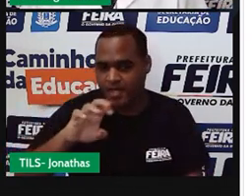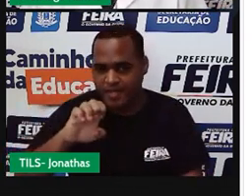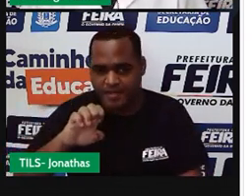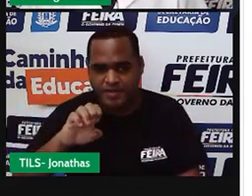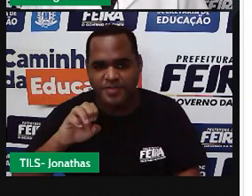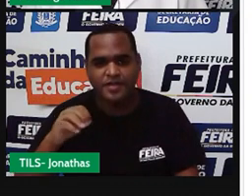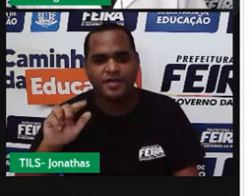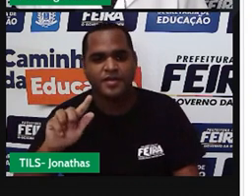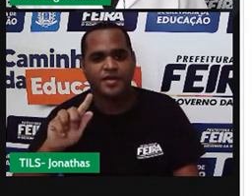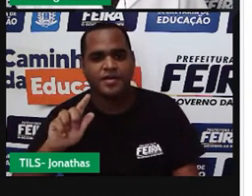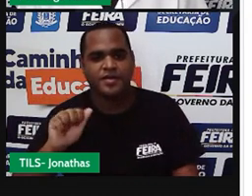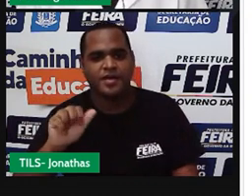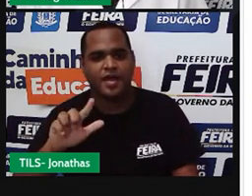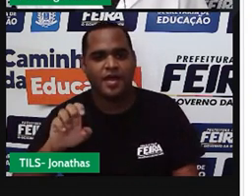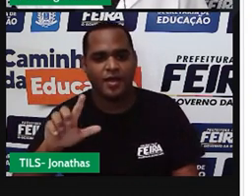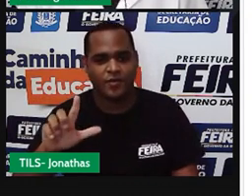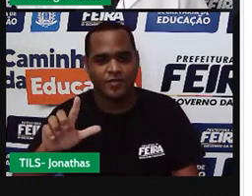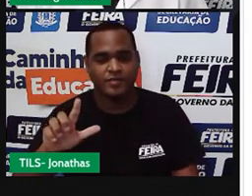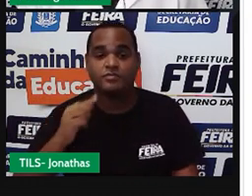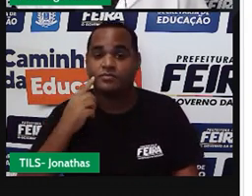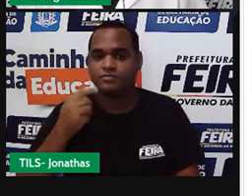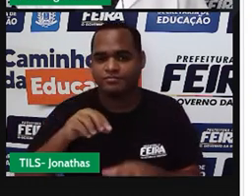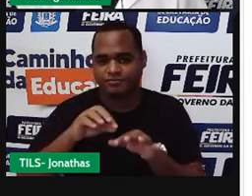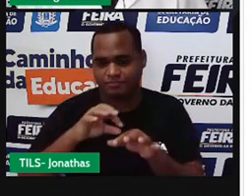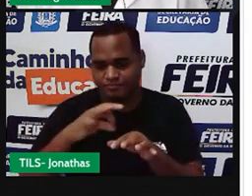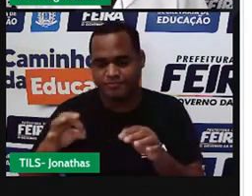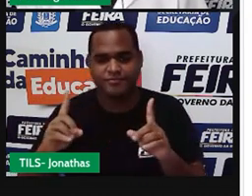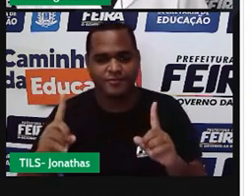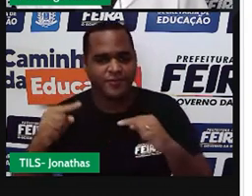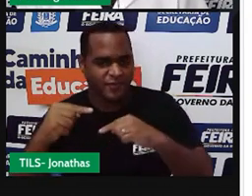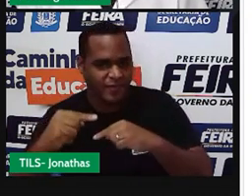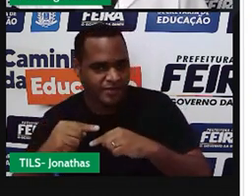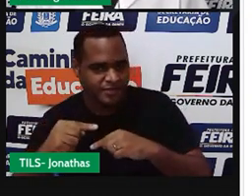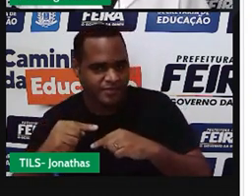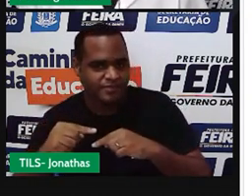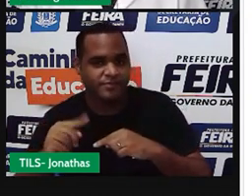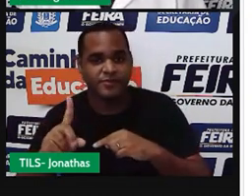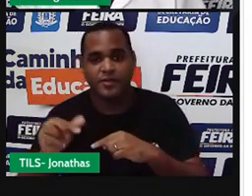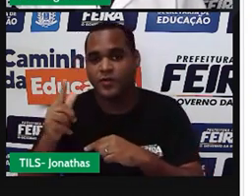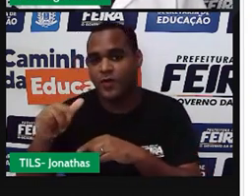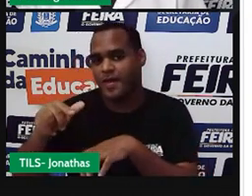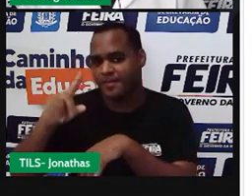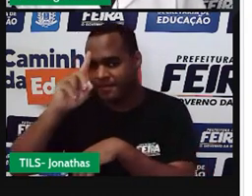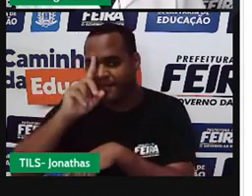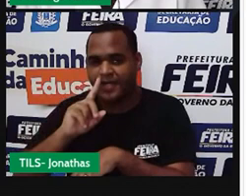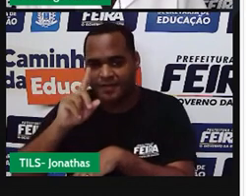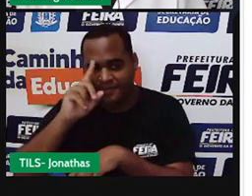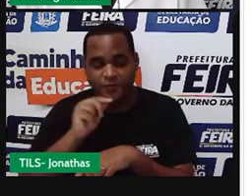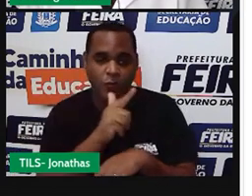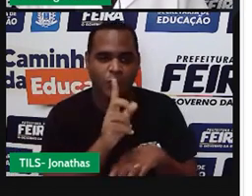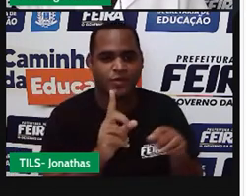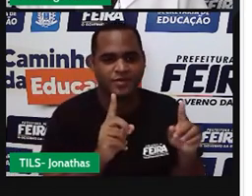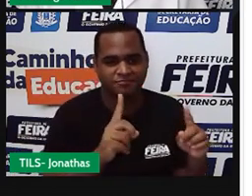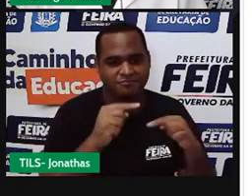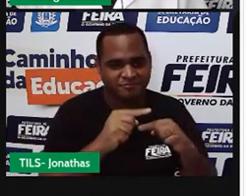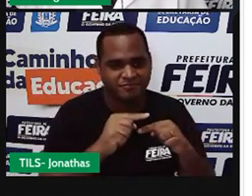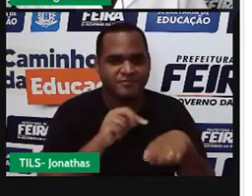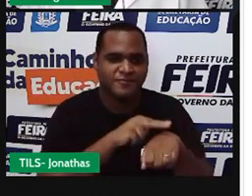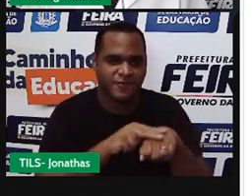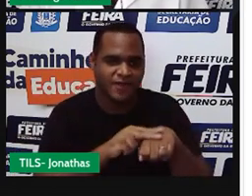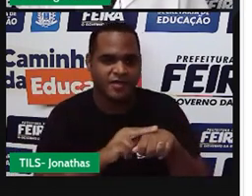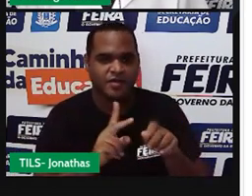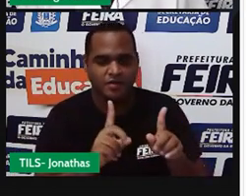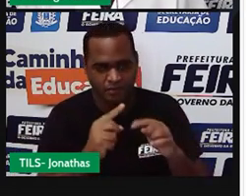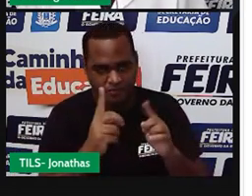desenhar figuras de quadrado meio ele fez um quadrado Verde Gael fez um quadrado amarelo é a figura